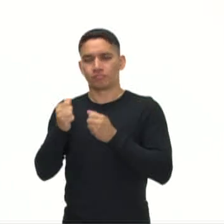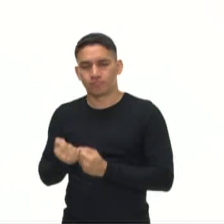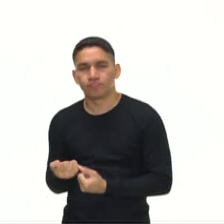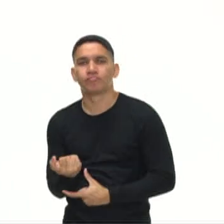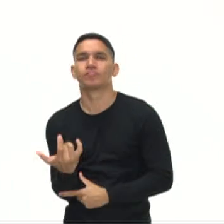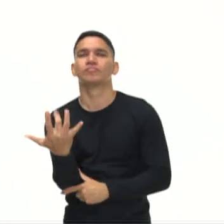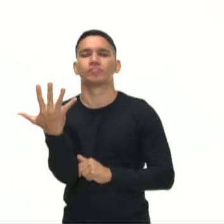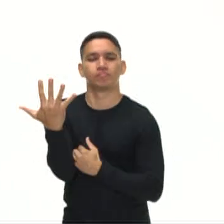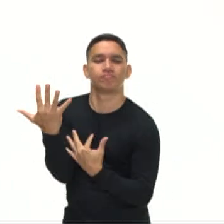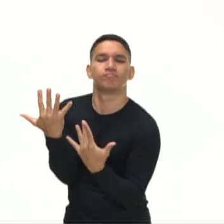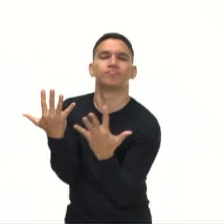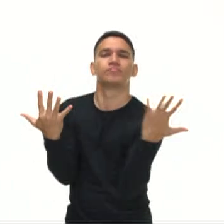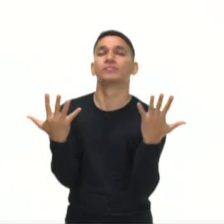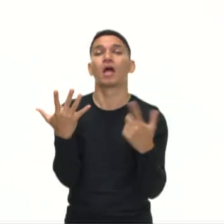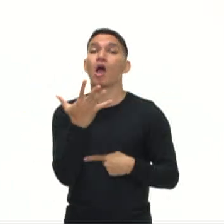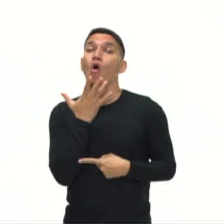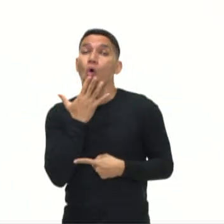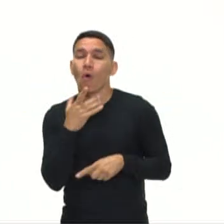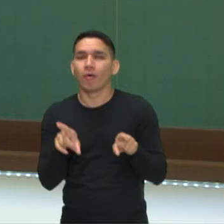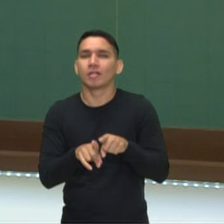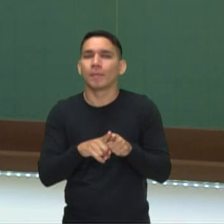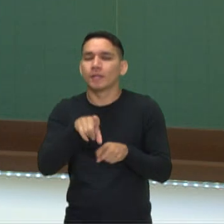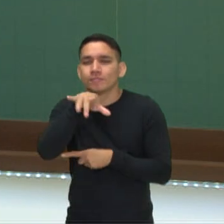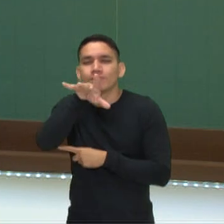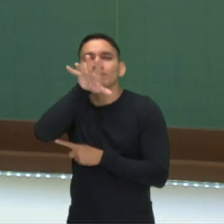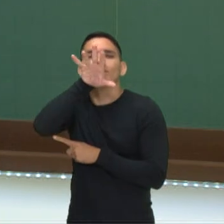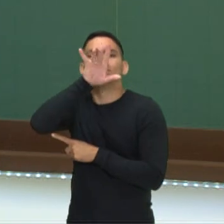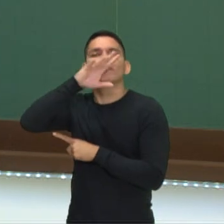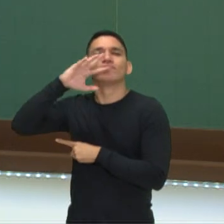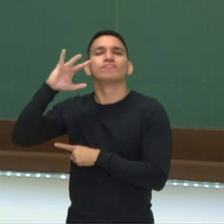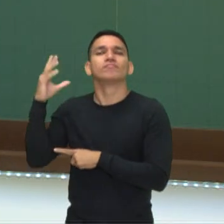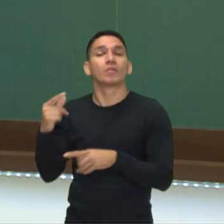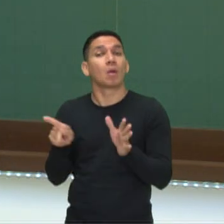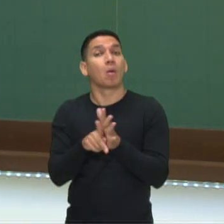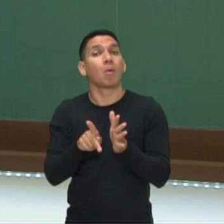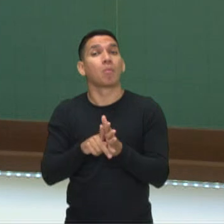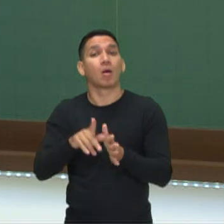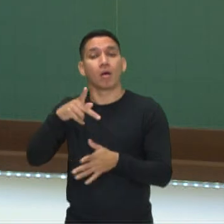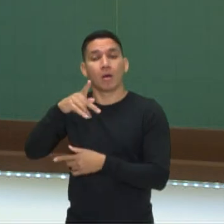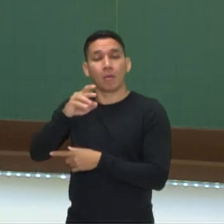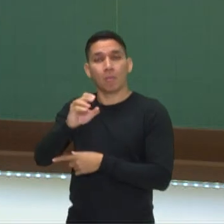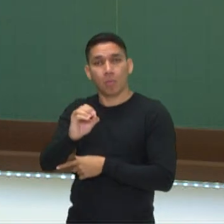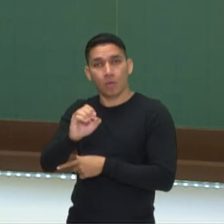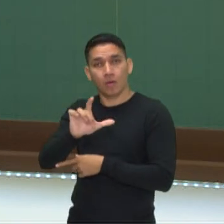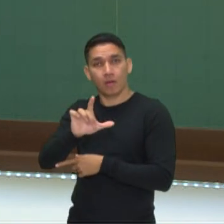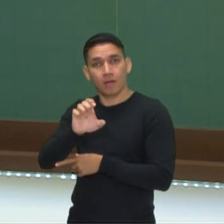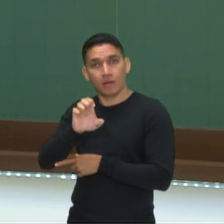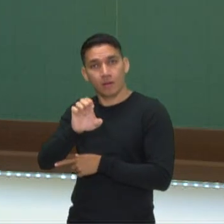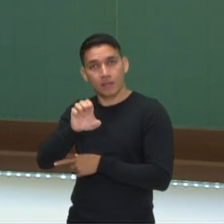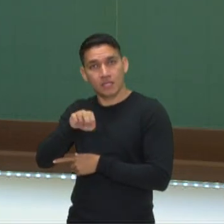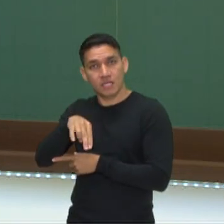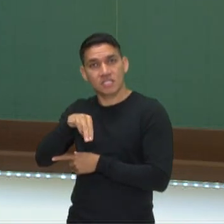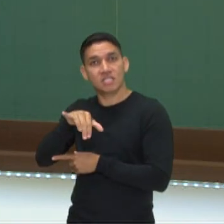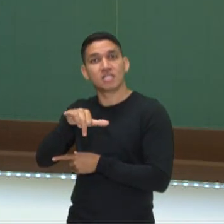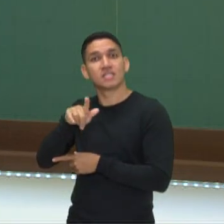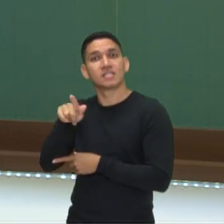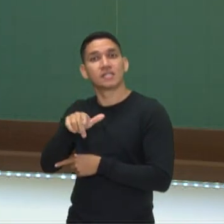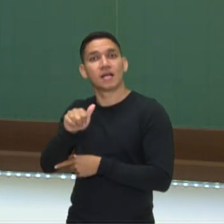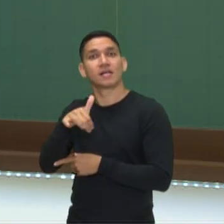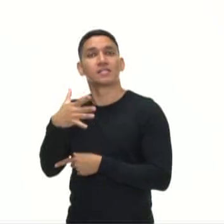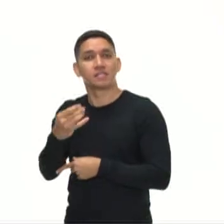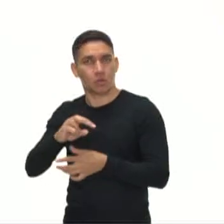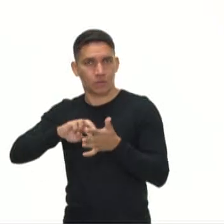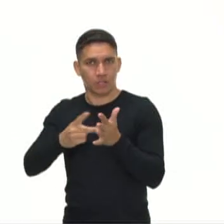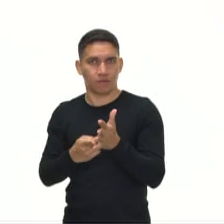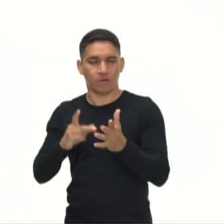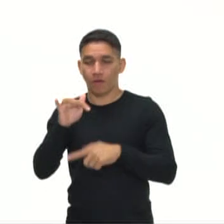e os odores dessas flores vão estar responsáveis pela polinização, vai contribuir para a reprodução da planta, e